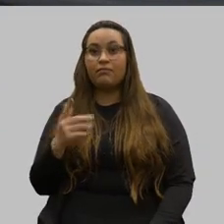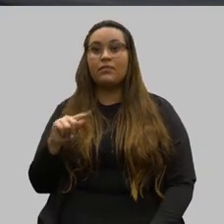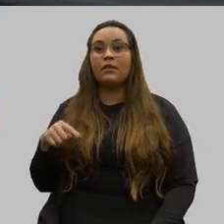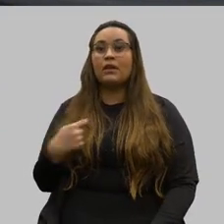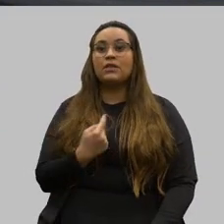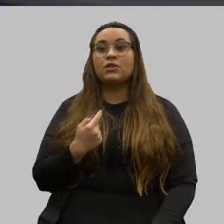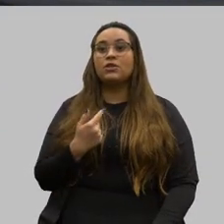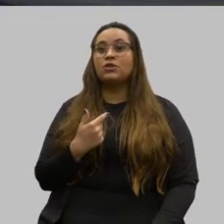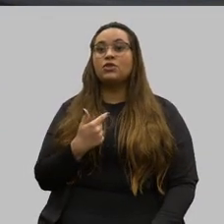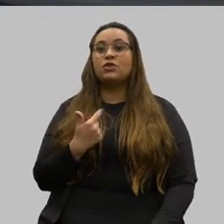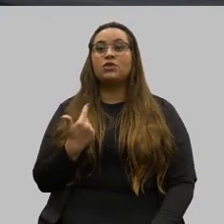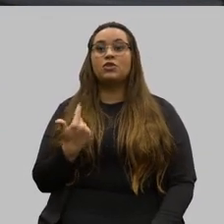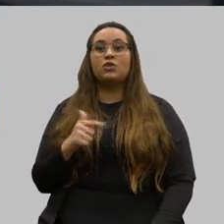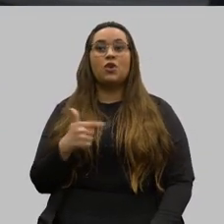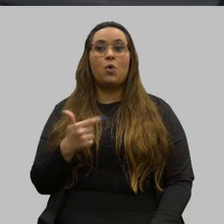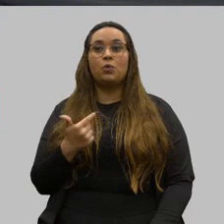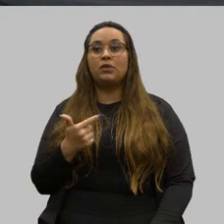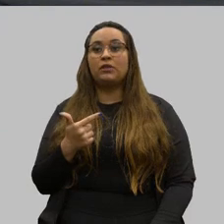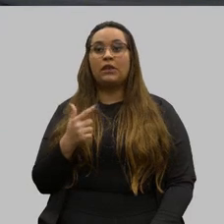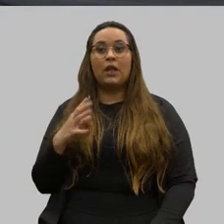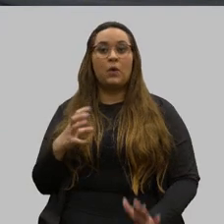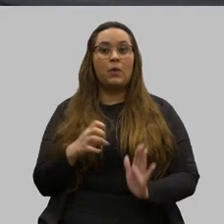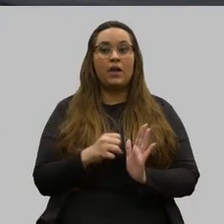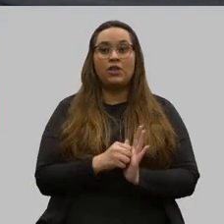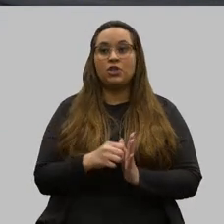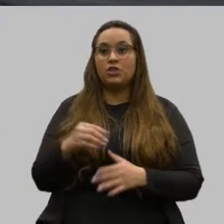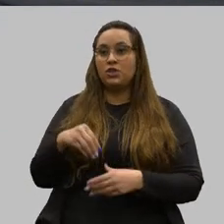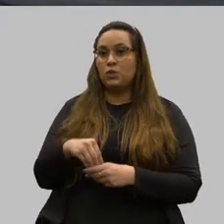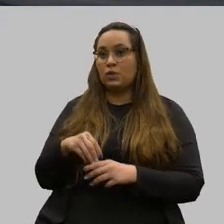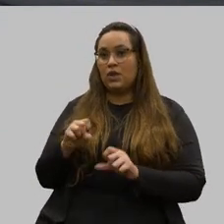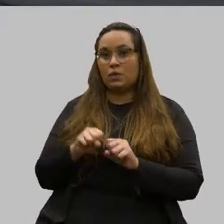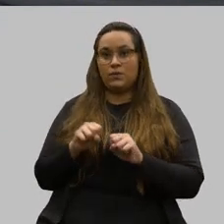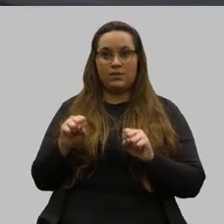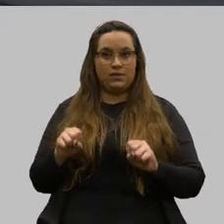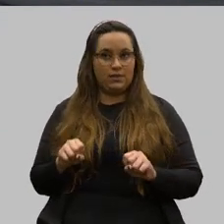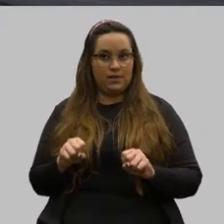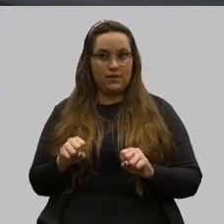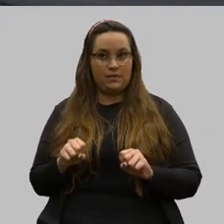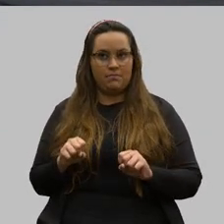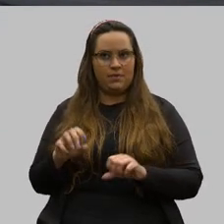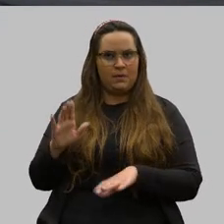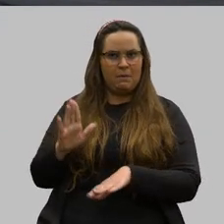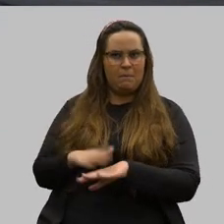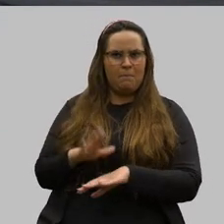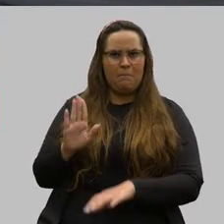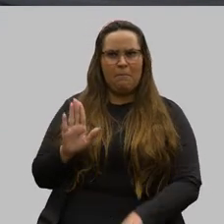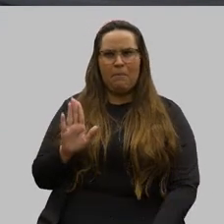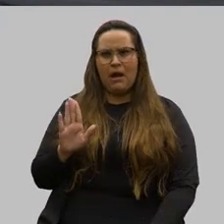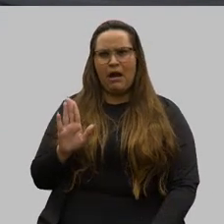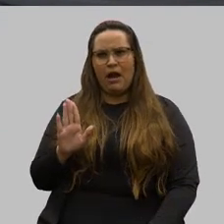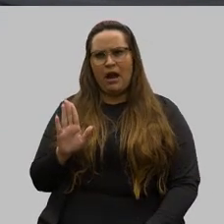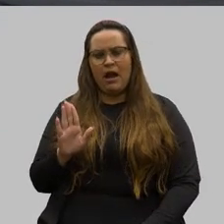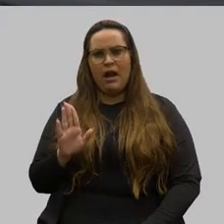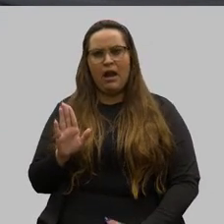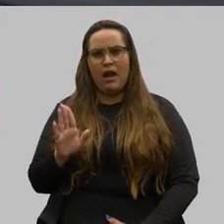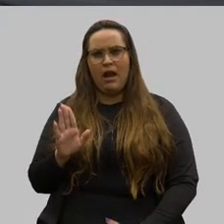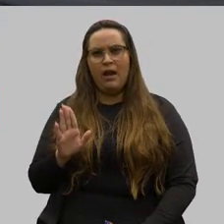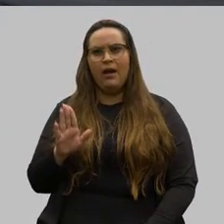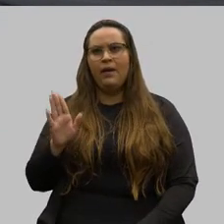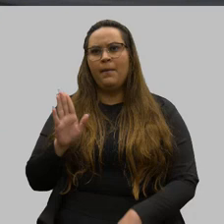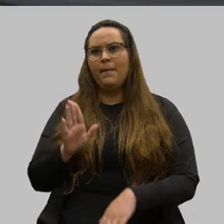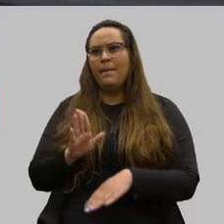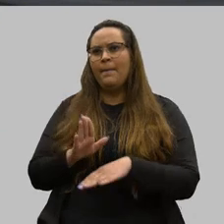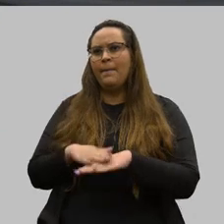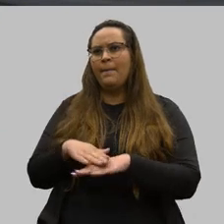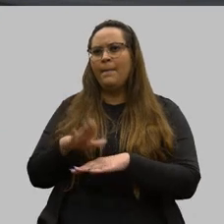ainda nenhum nenhum registro no nosso sistema dessas são mais de 100 e o número eu posso encaminhar para senhor de forma efetiva porque eu não